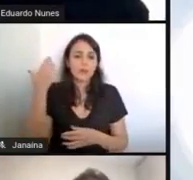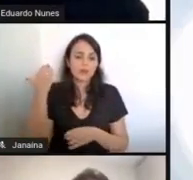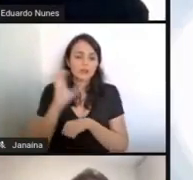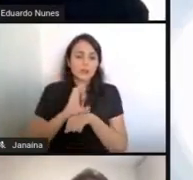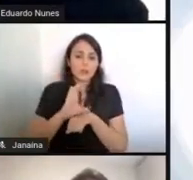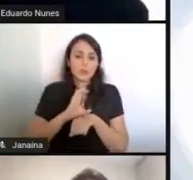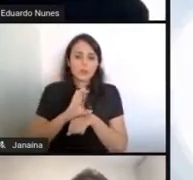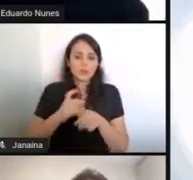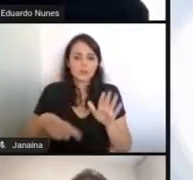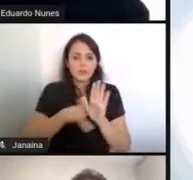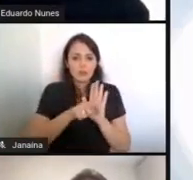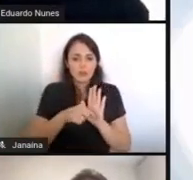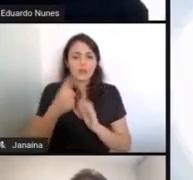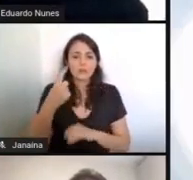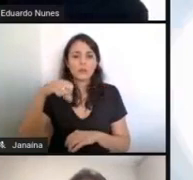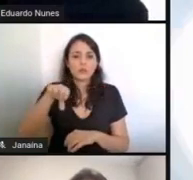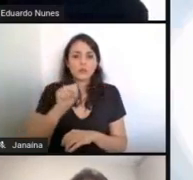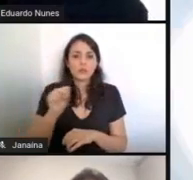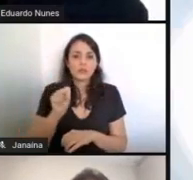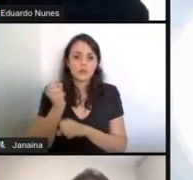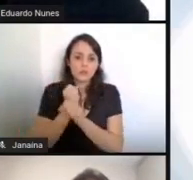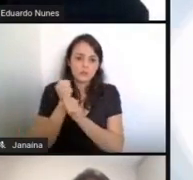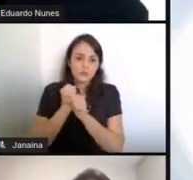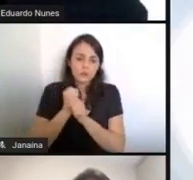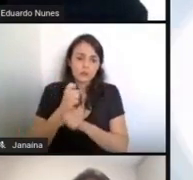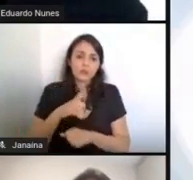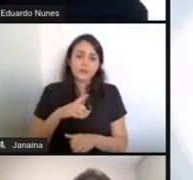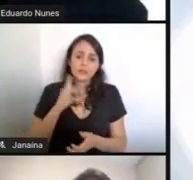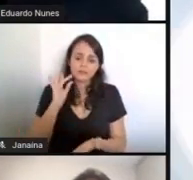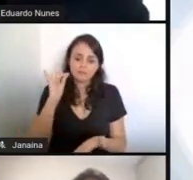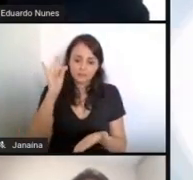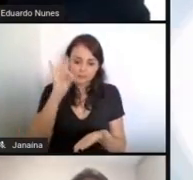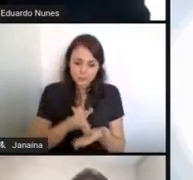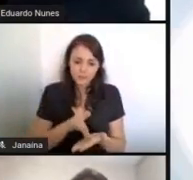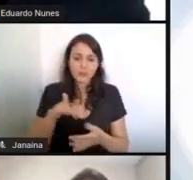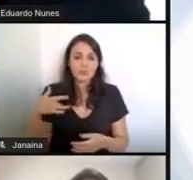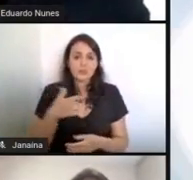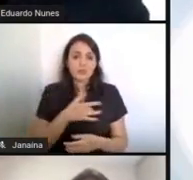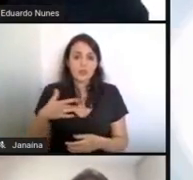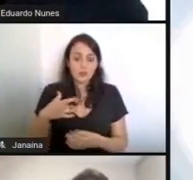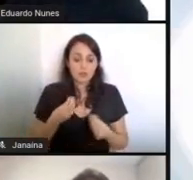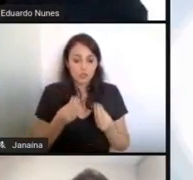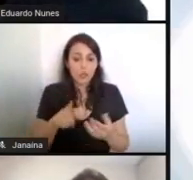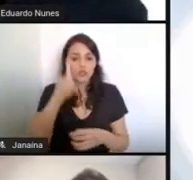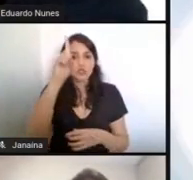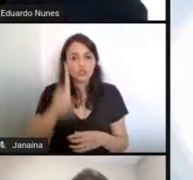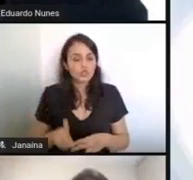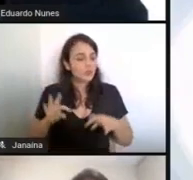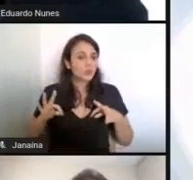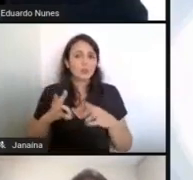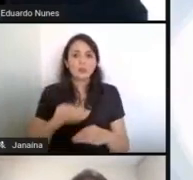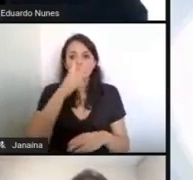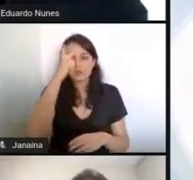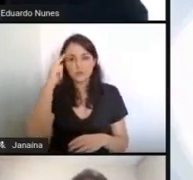tem a consolidação, né, da saúde como sendo um direito para todo mundo. E isso é fundamental, né,